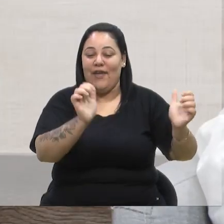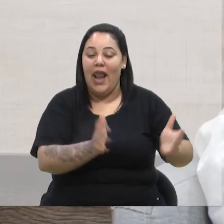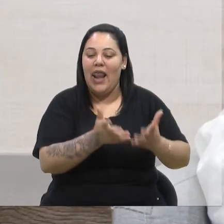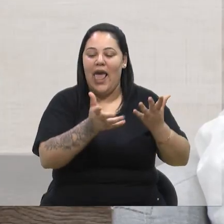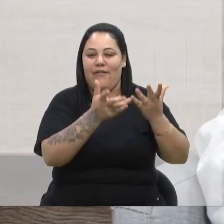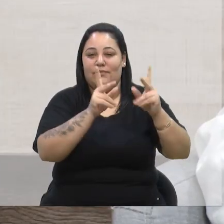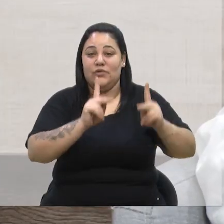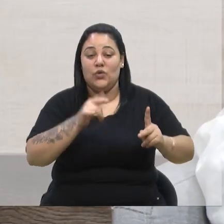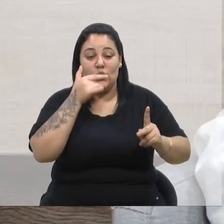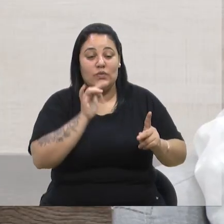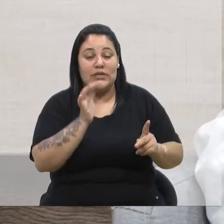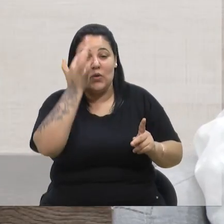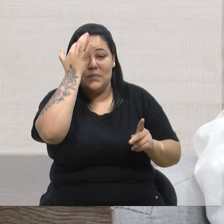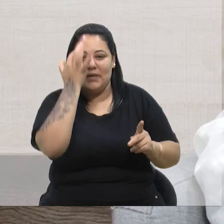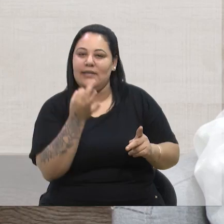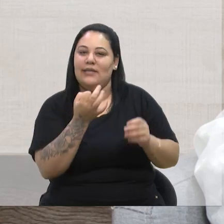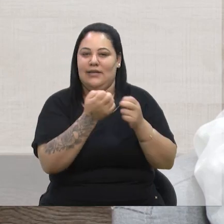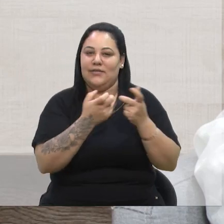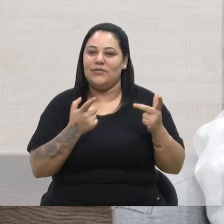suave, né?